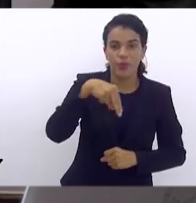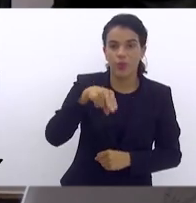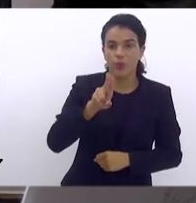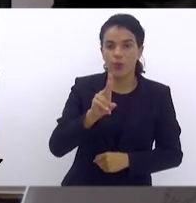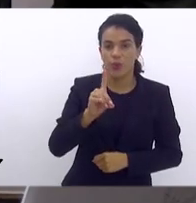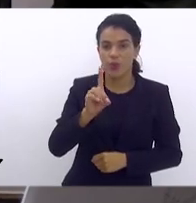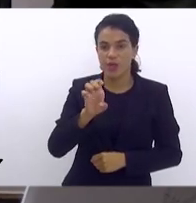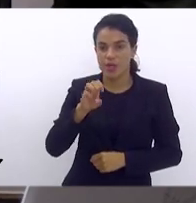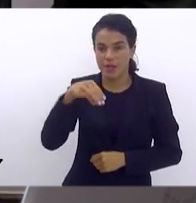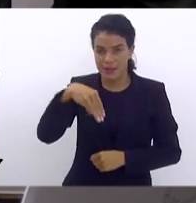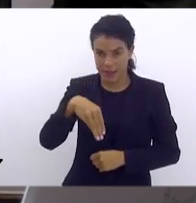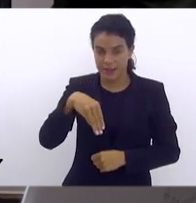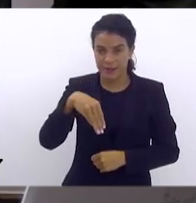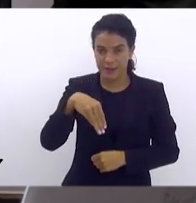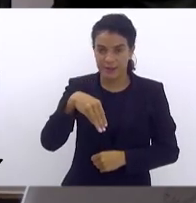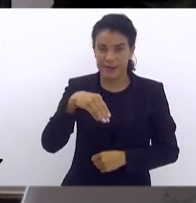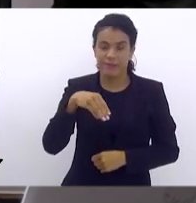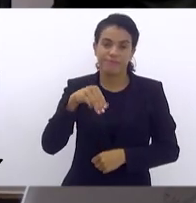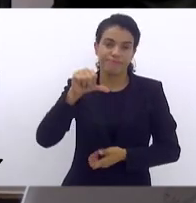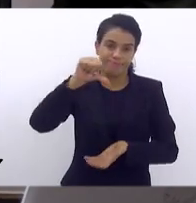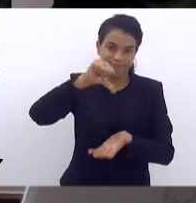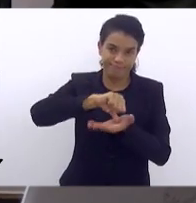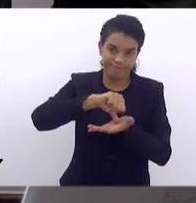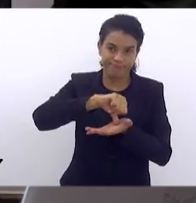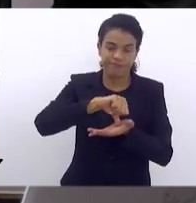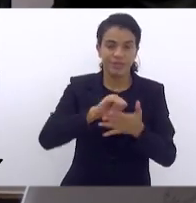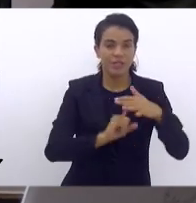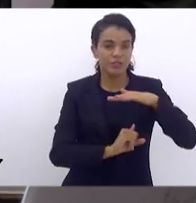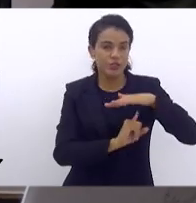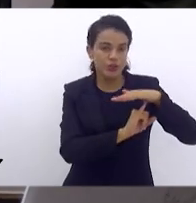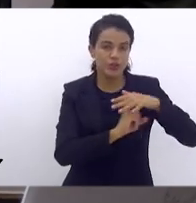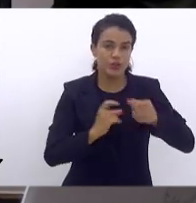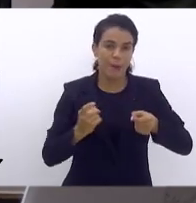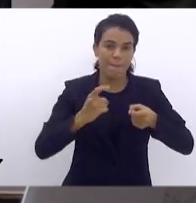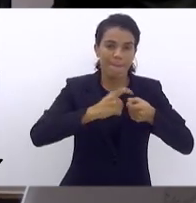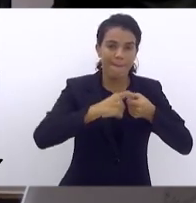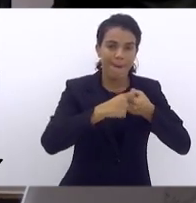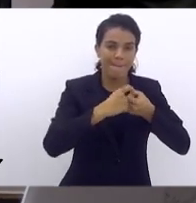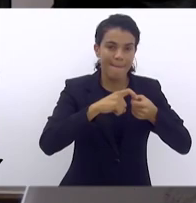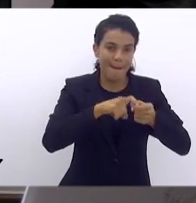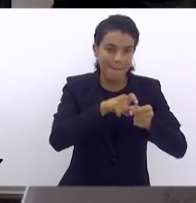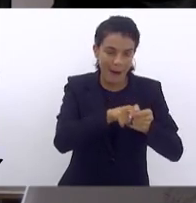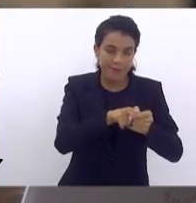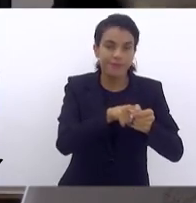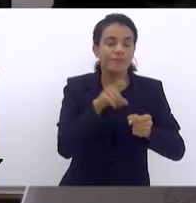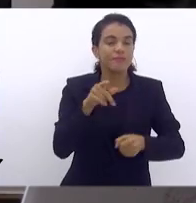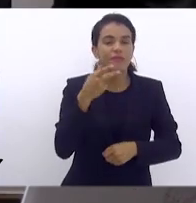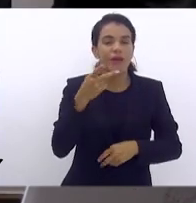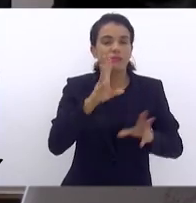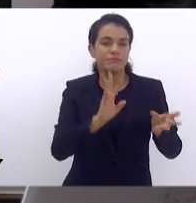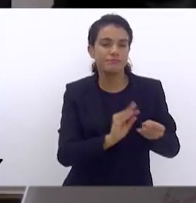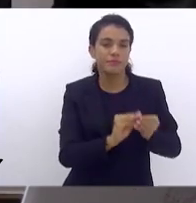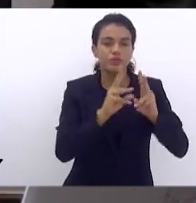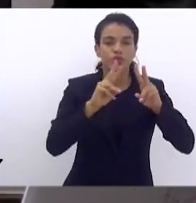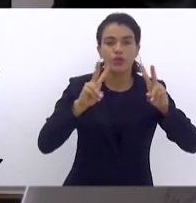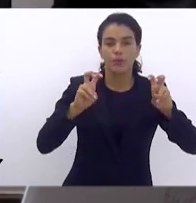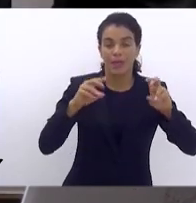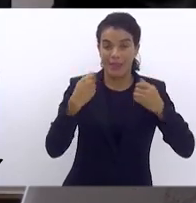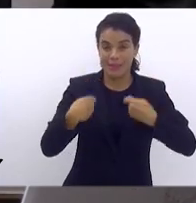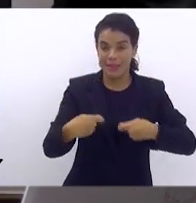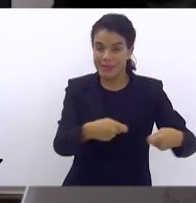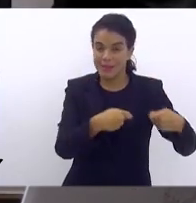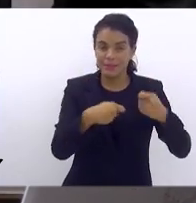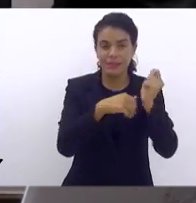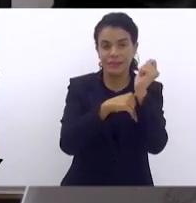capital né das dos órgãos que fazem parte do nubank da capital para falar um pouco sobre a necessidade de